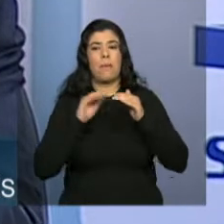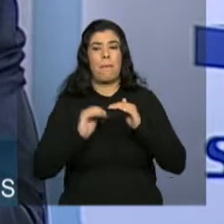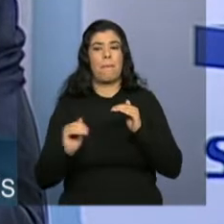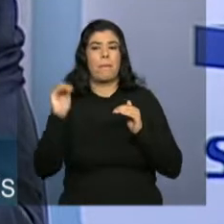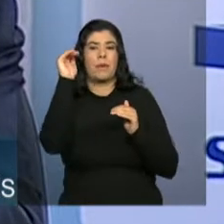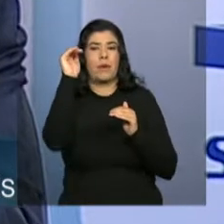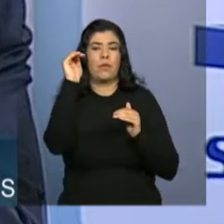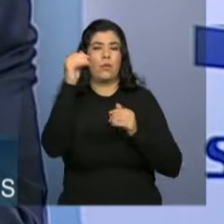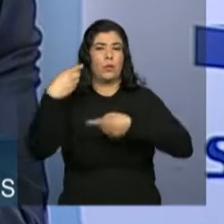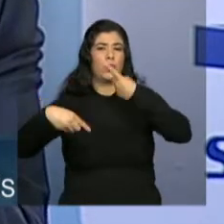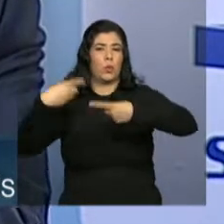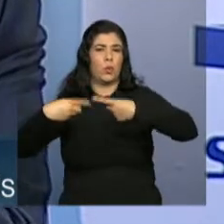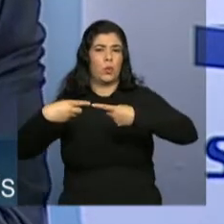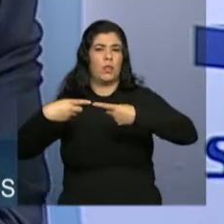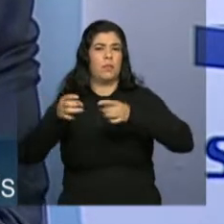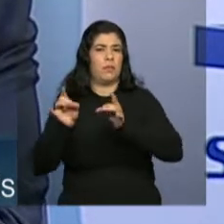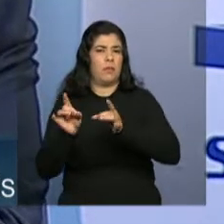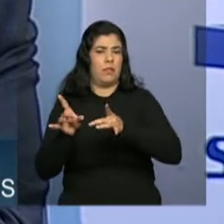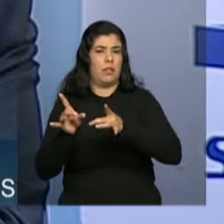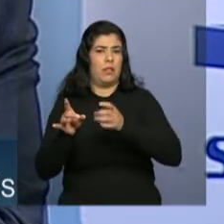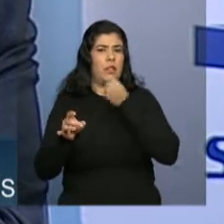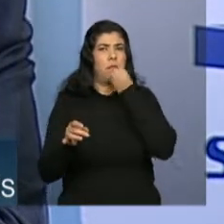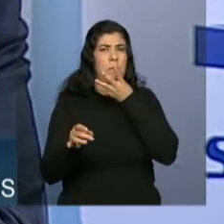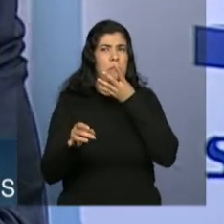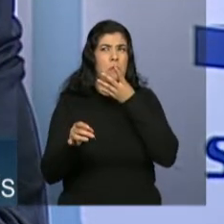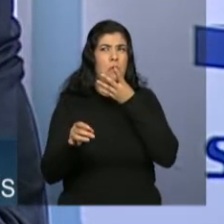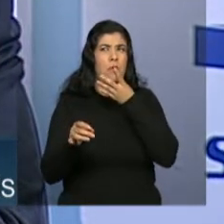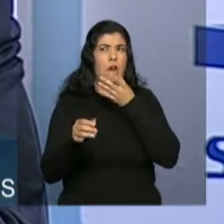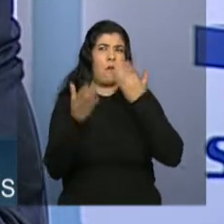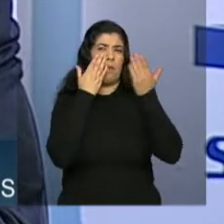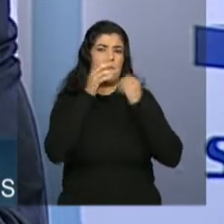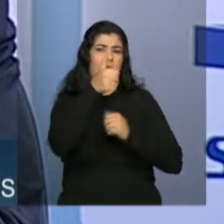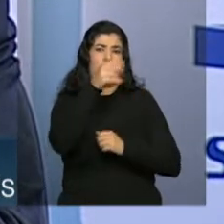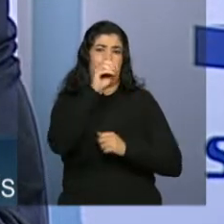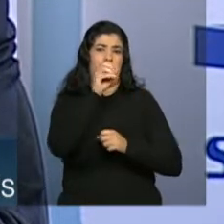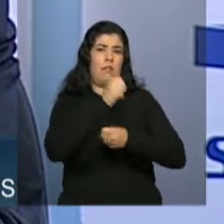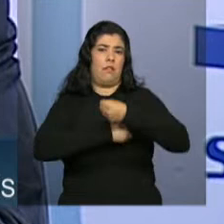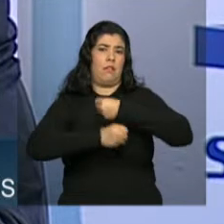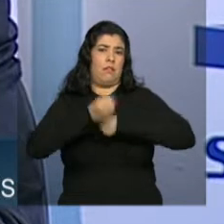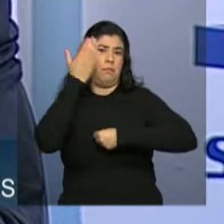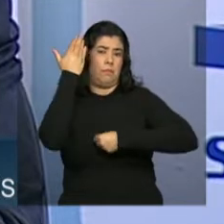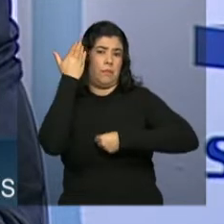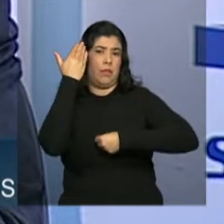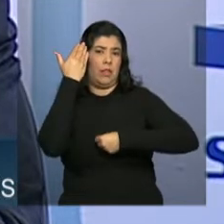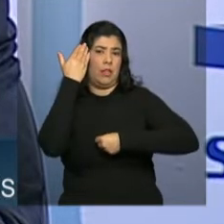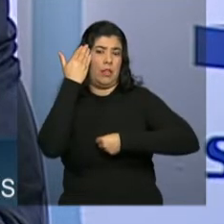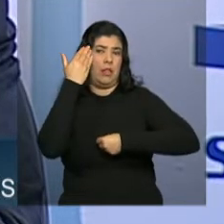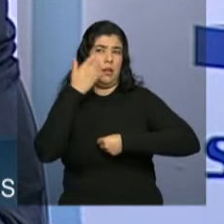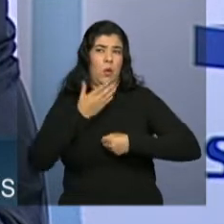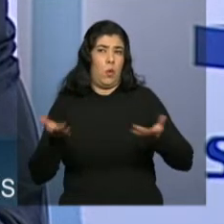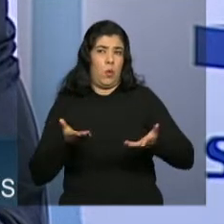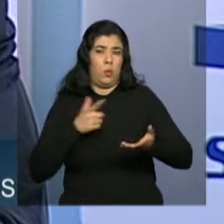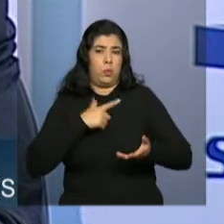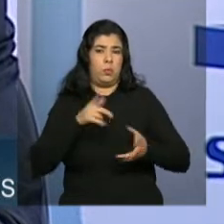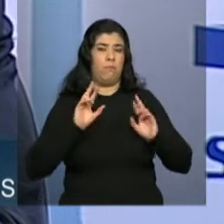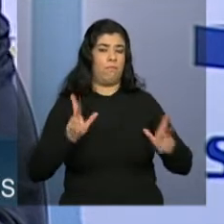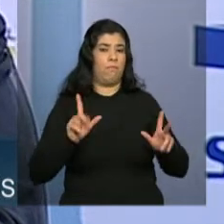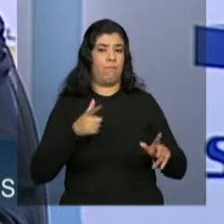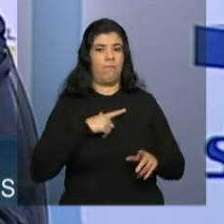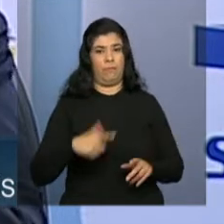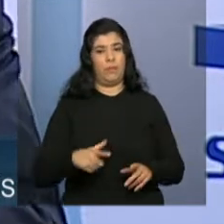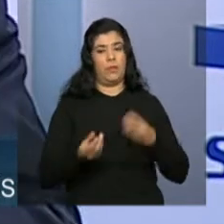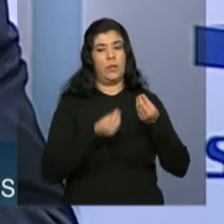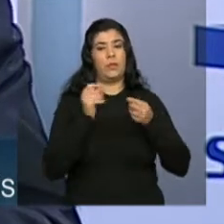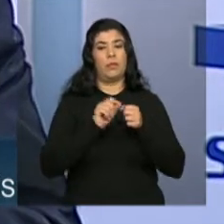concorrência ou menos concorrência que era boa para dez anos atrás mas que agora já não estava refletindo a realidade do mercado